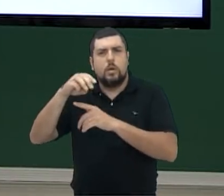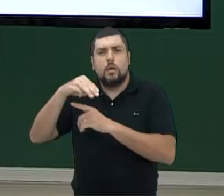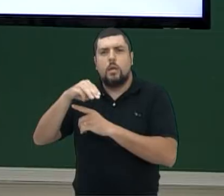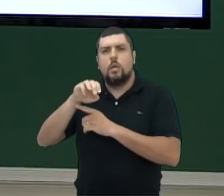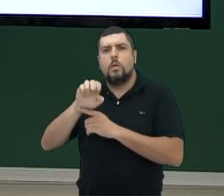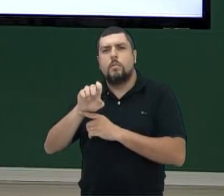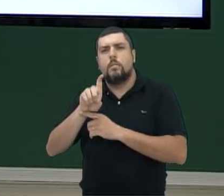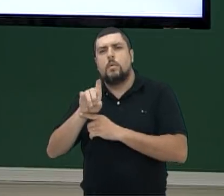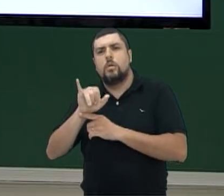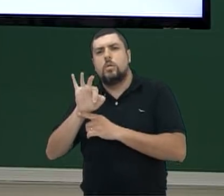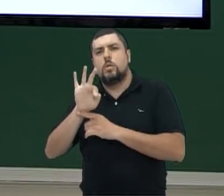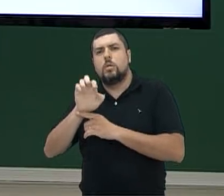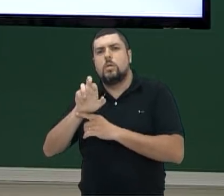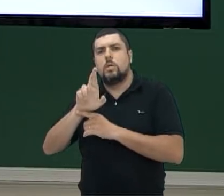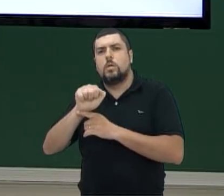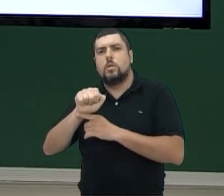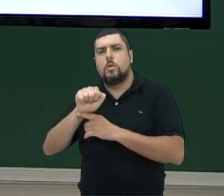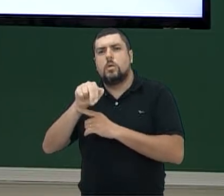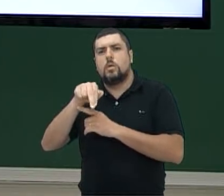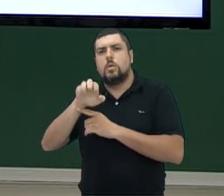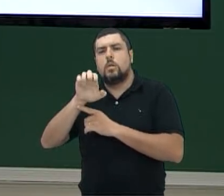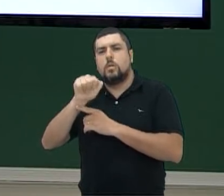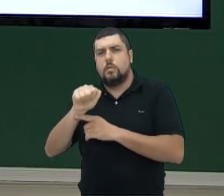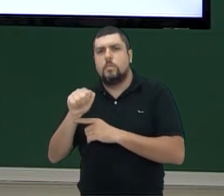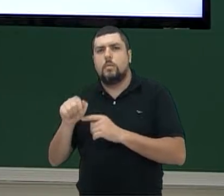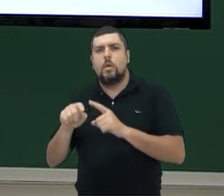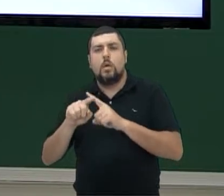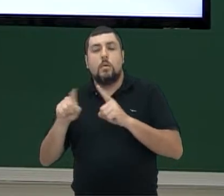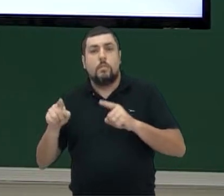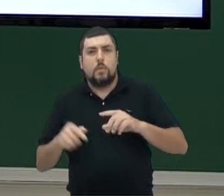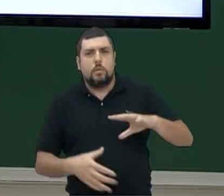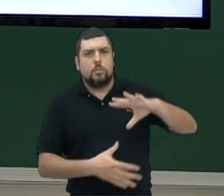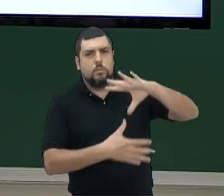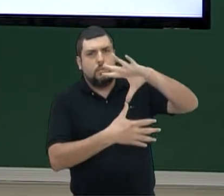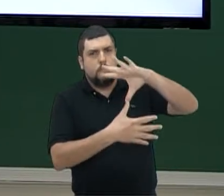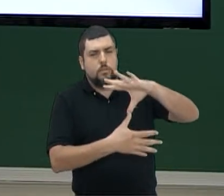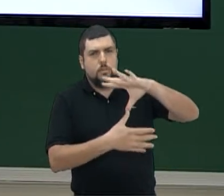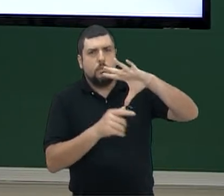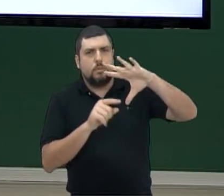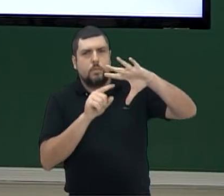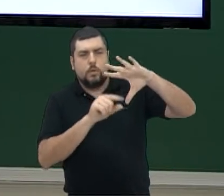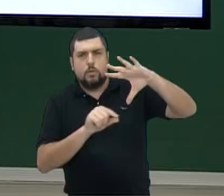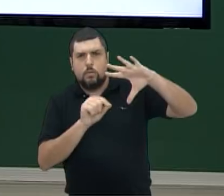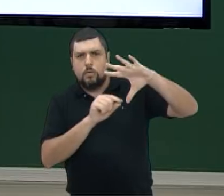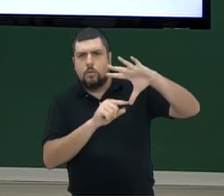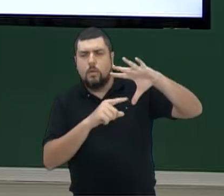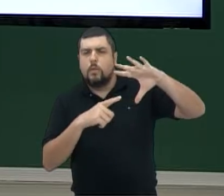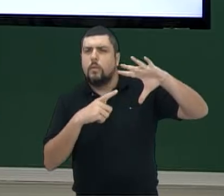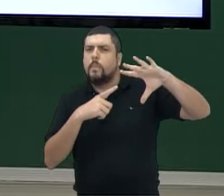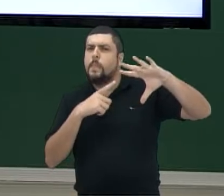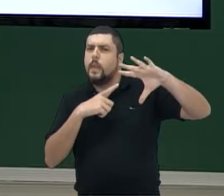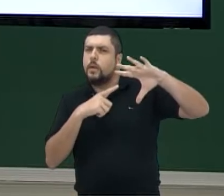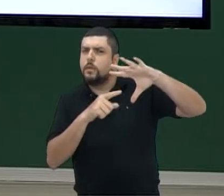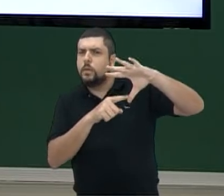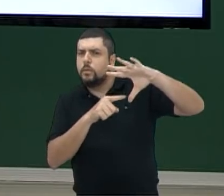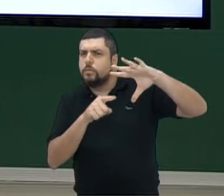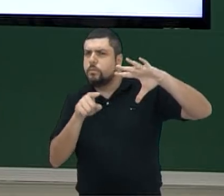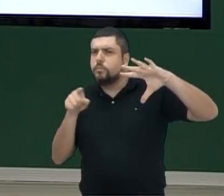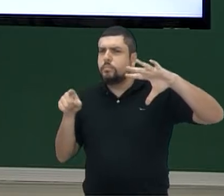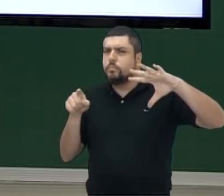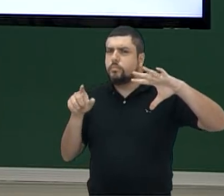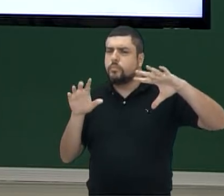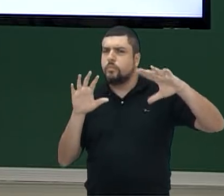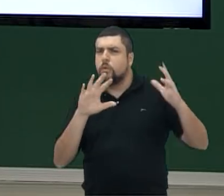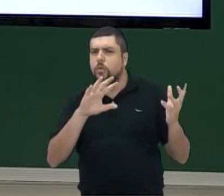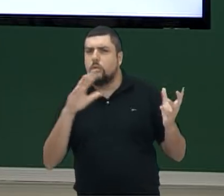na sequência algumas localidades muito específicas do continente americano dispõem desse tipo